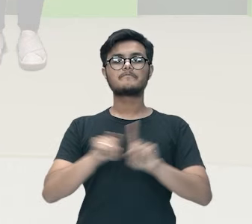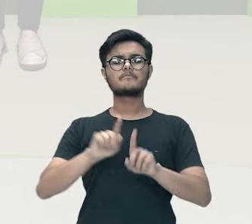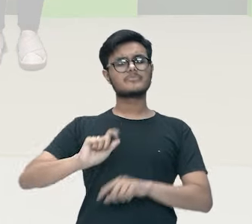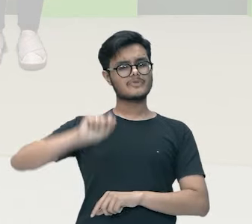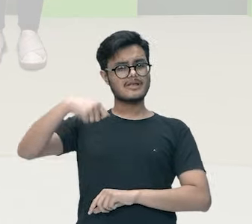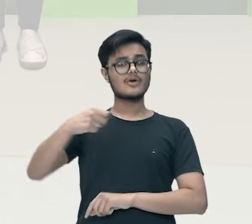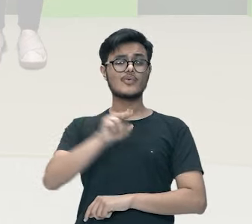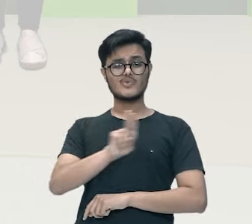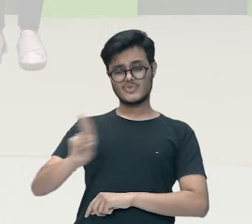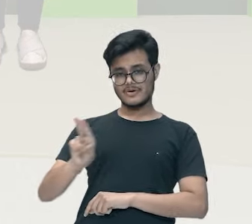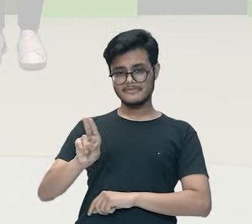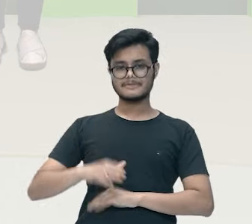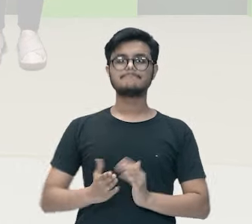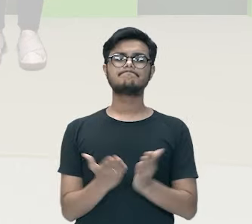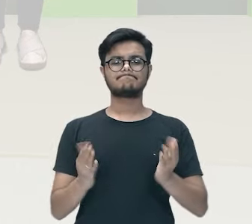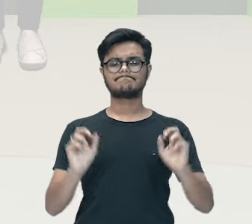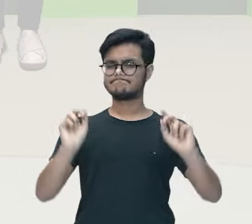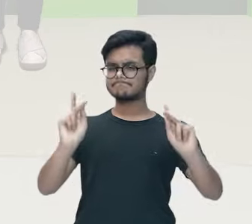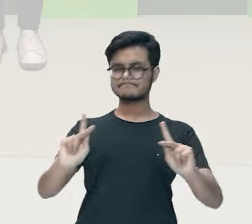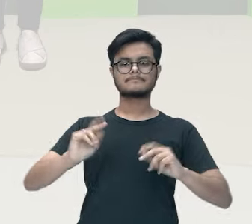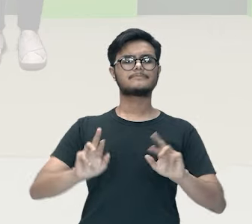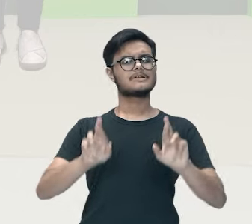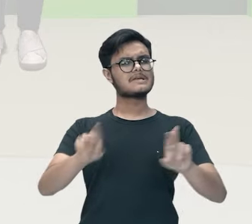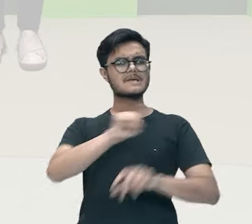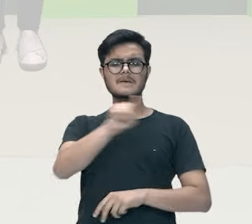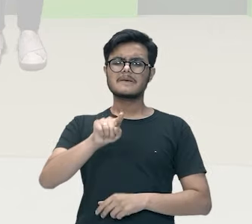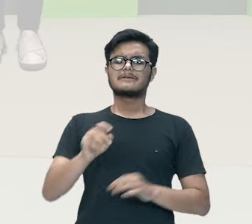a nomenclatura de algum deles, tá bom? Espero